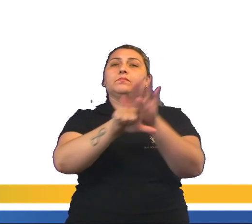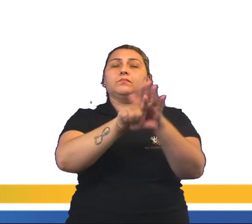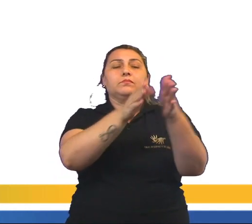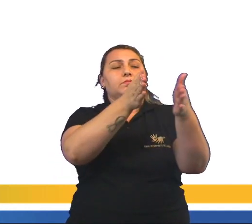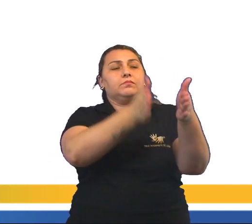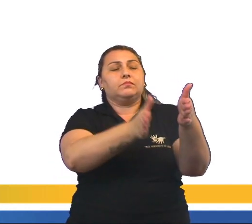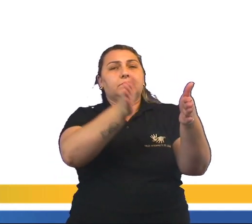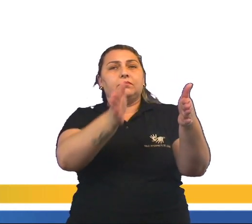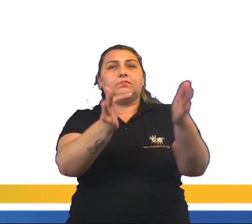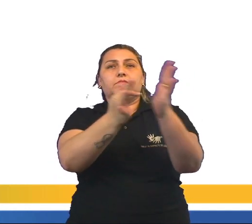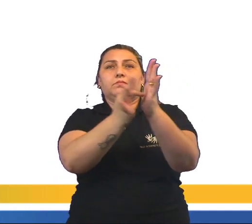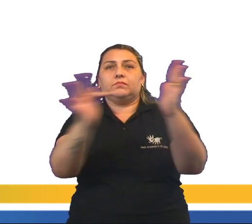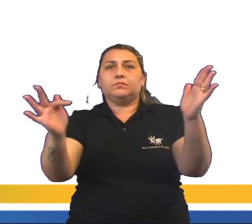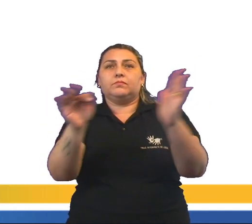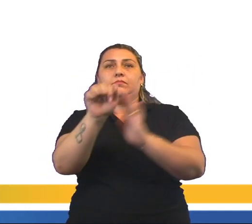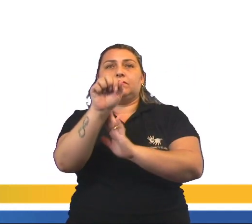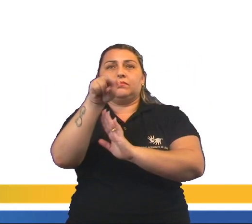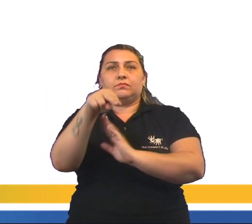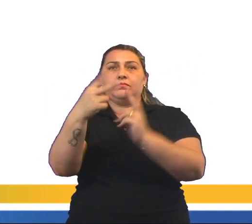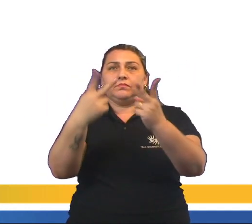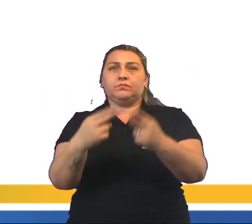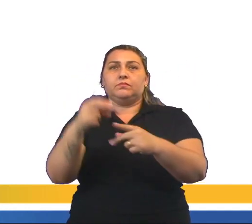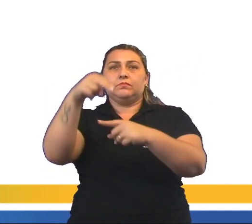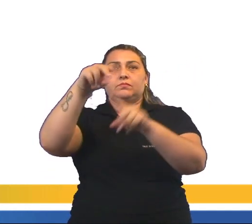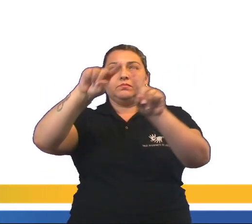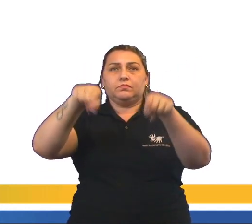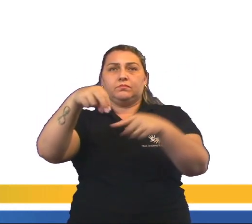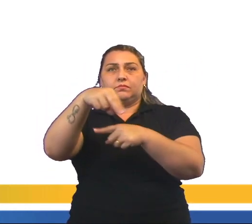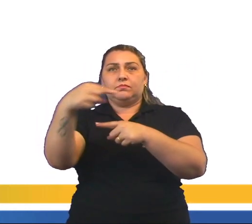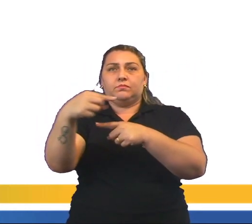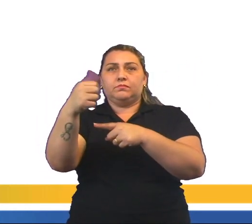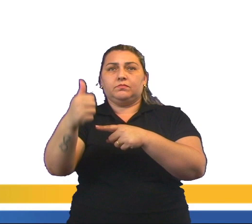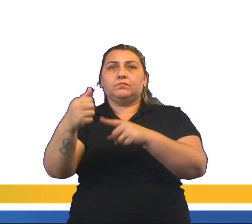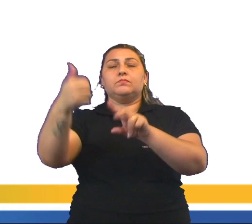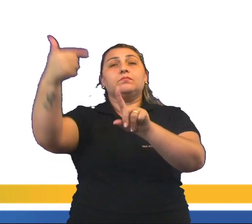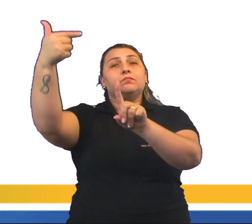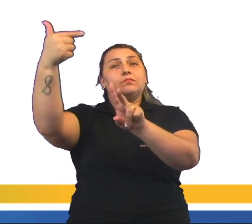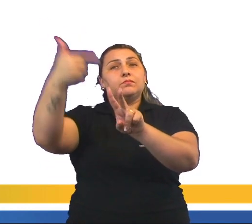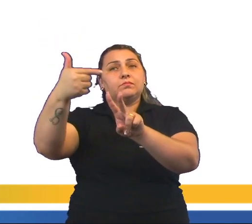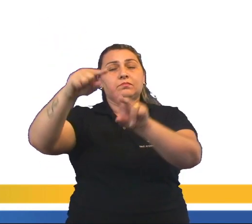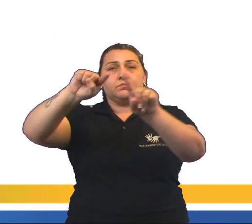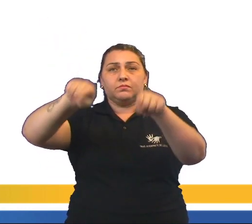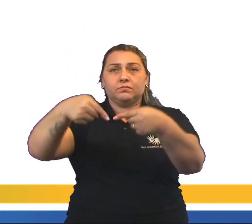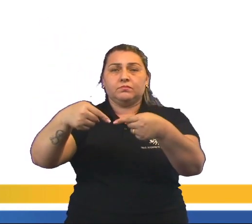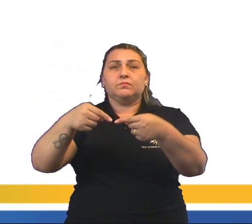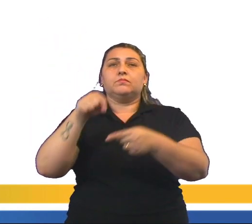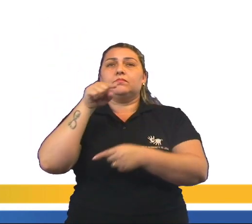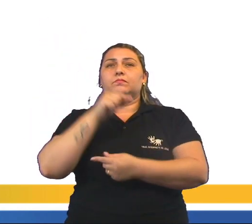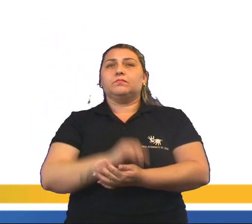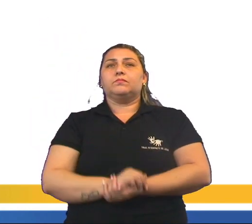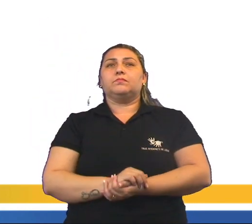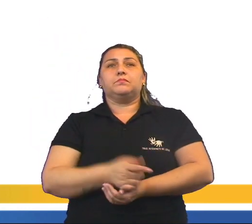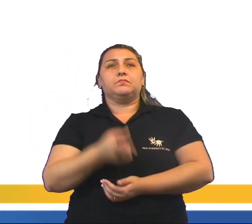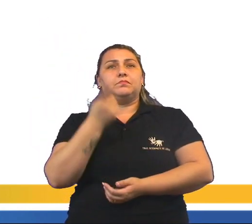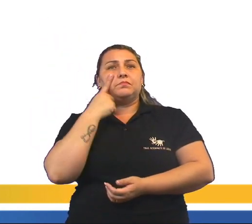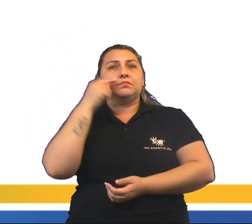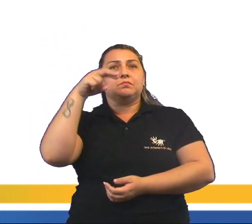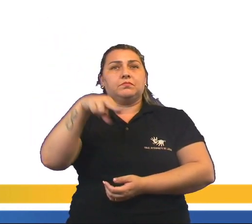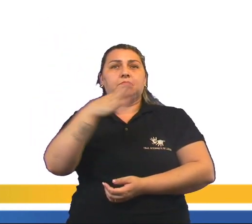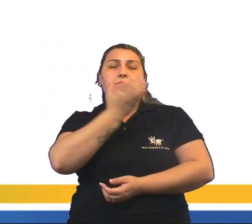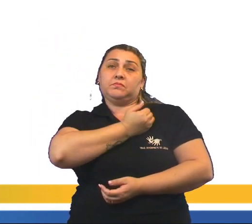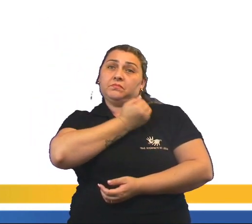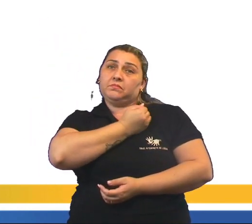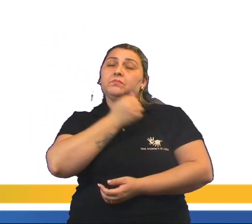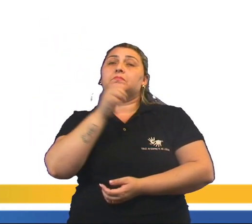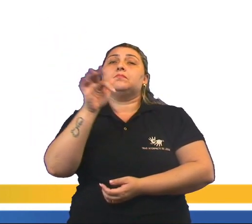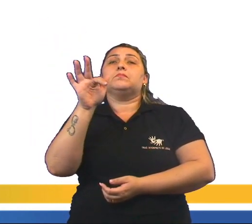da sequência é a fórmula o a n = n menos 1 elevado ao quadrado ou seja Observe que